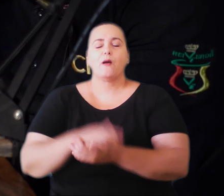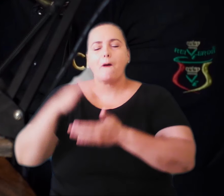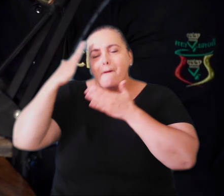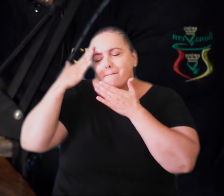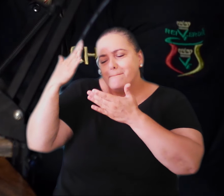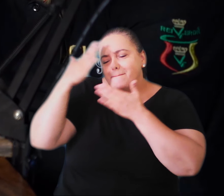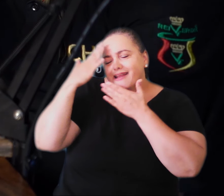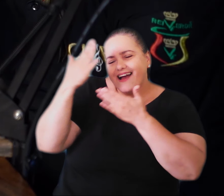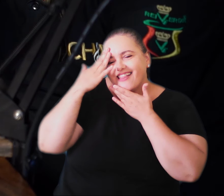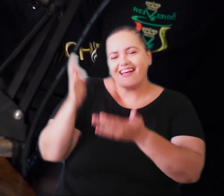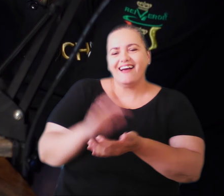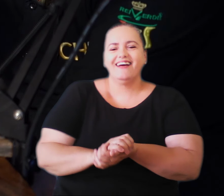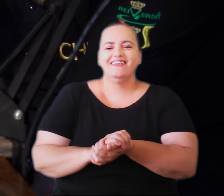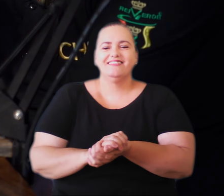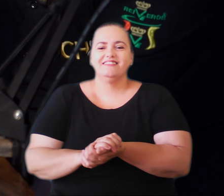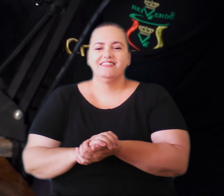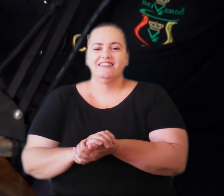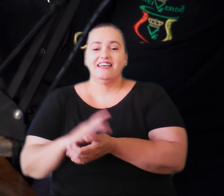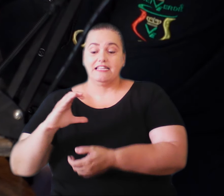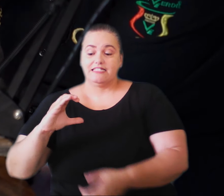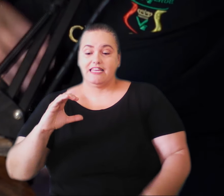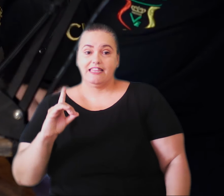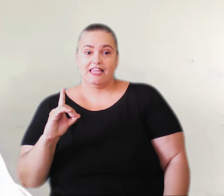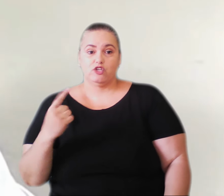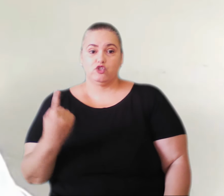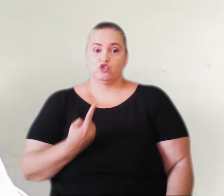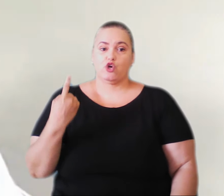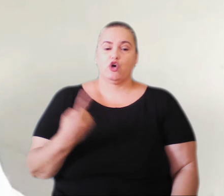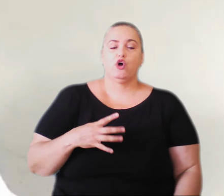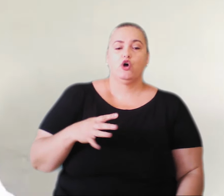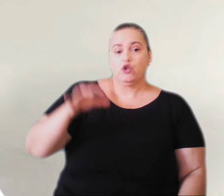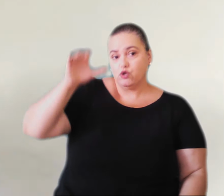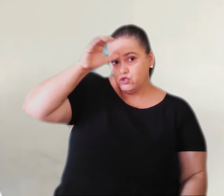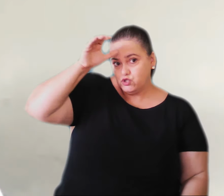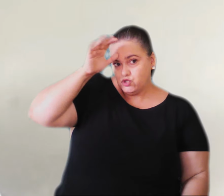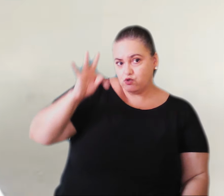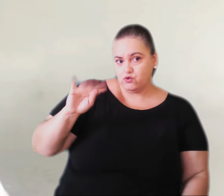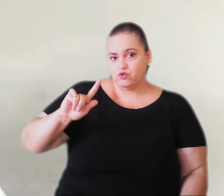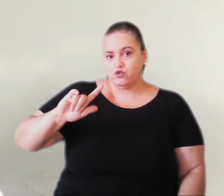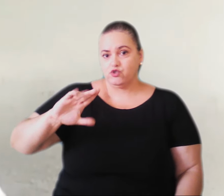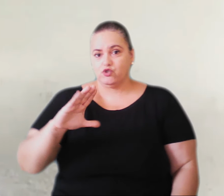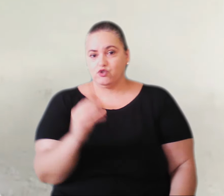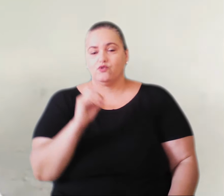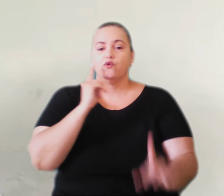tio Gildo estão lançando um CD solo agora, os dois, viu? Tá saindo então,